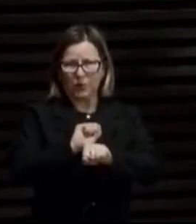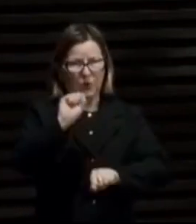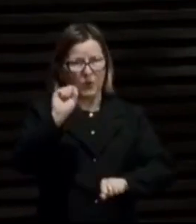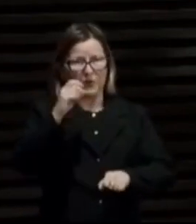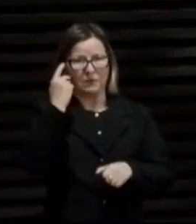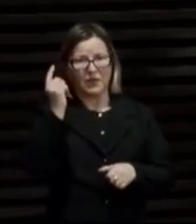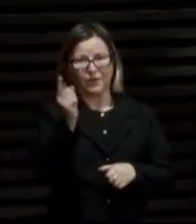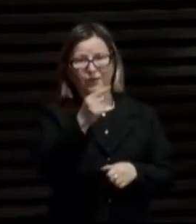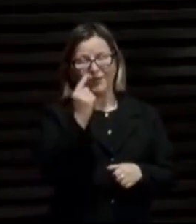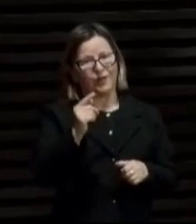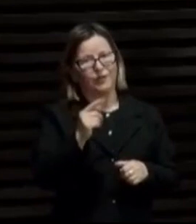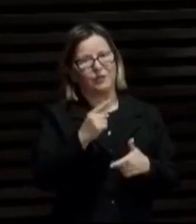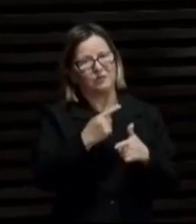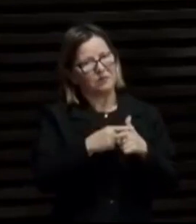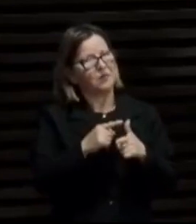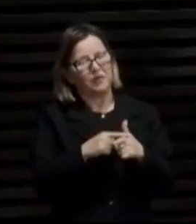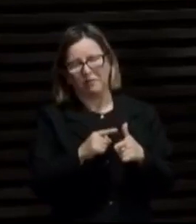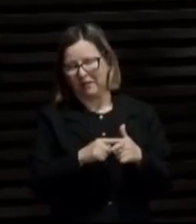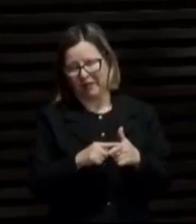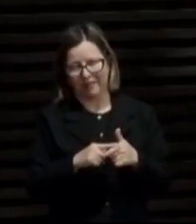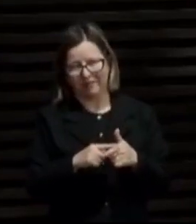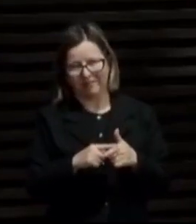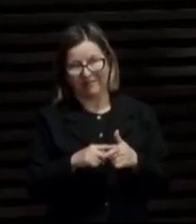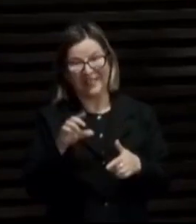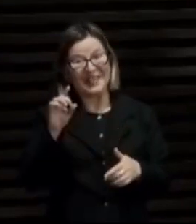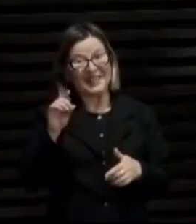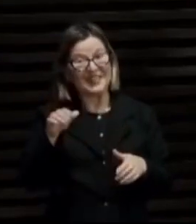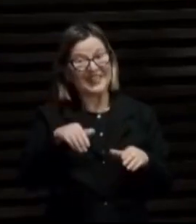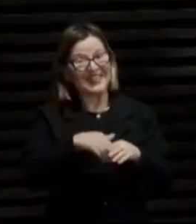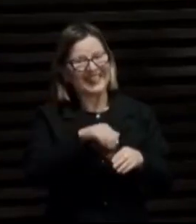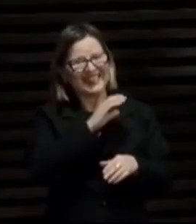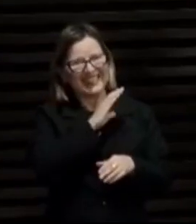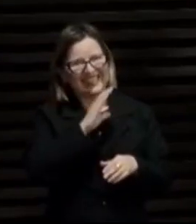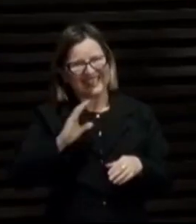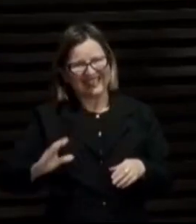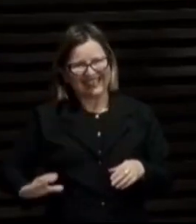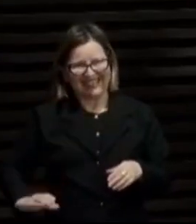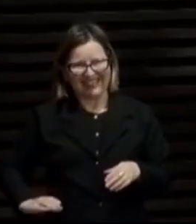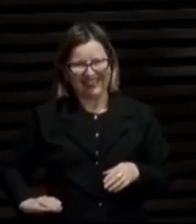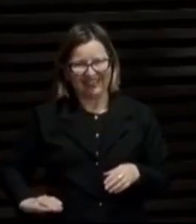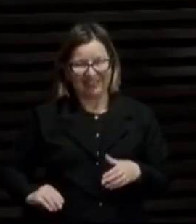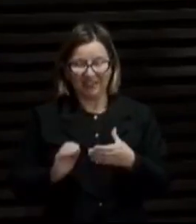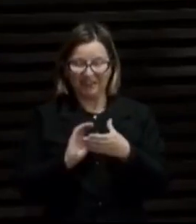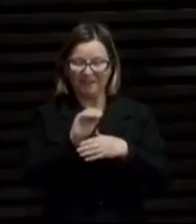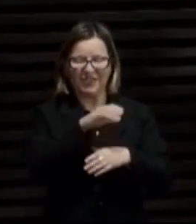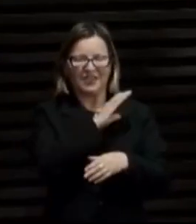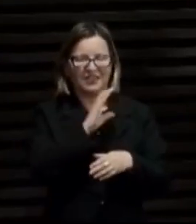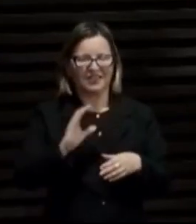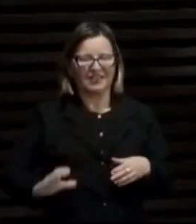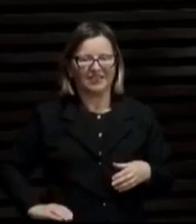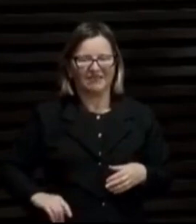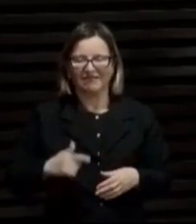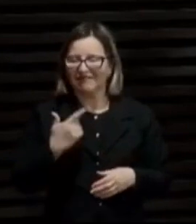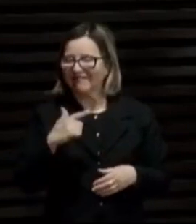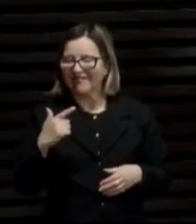aqui. É em Cristo, meus irmãos. É em Cristo. Fora de Cristo, não há solução.